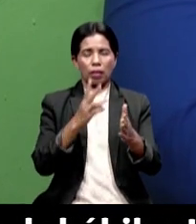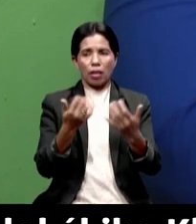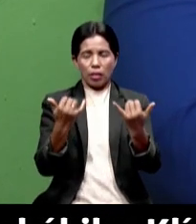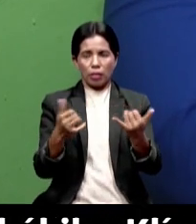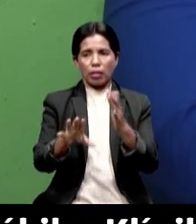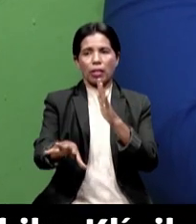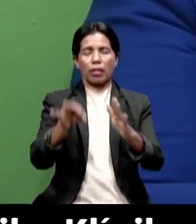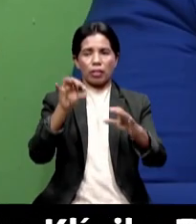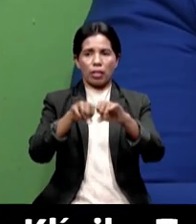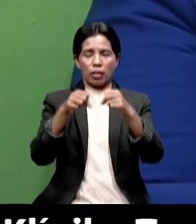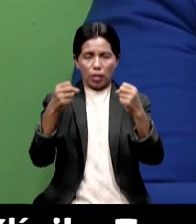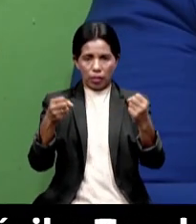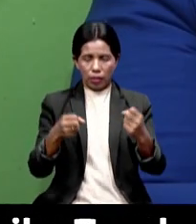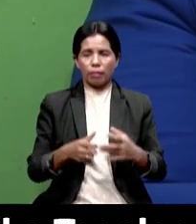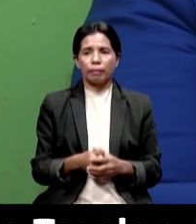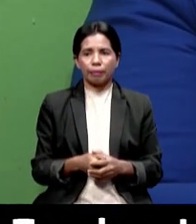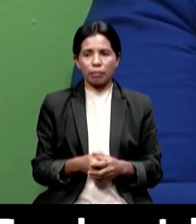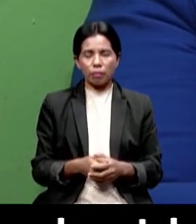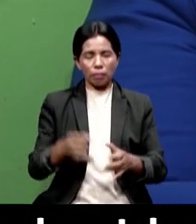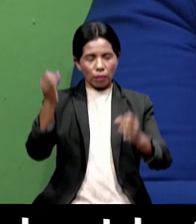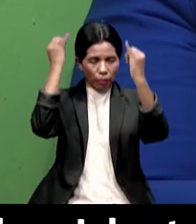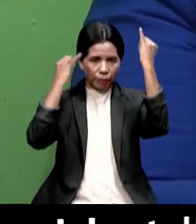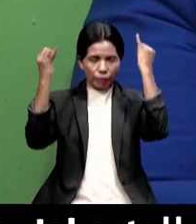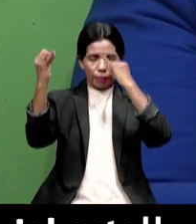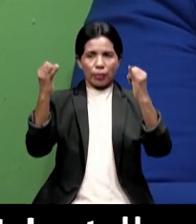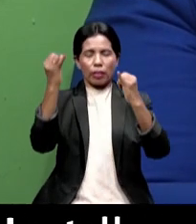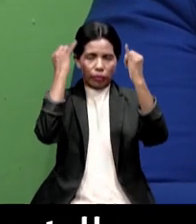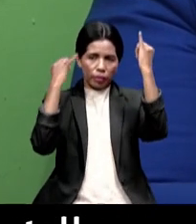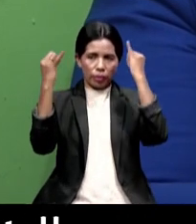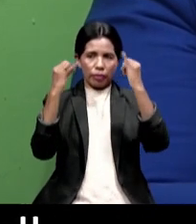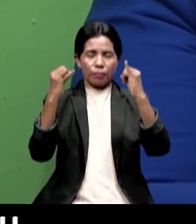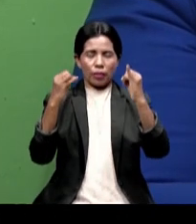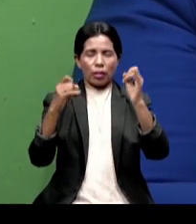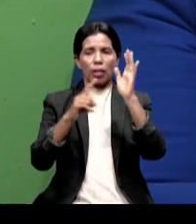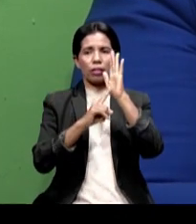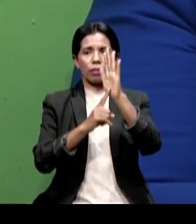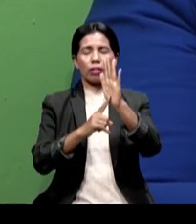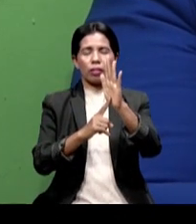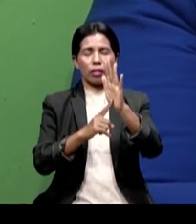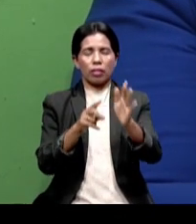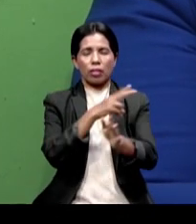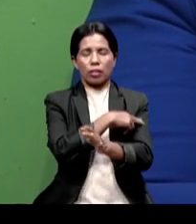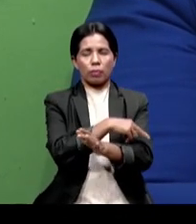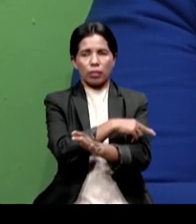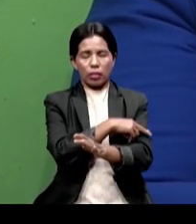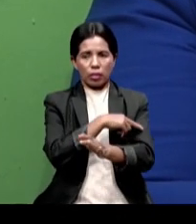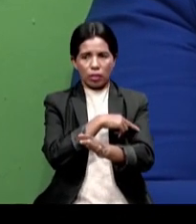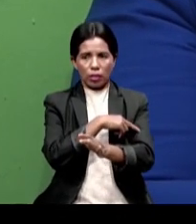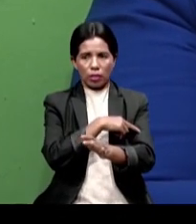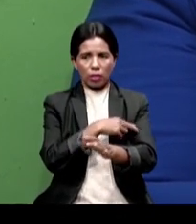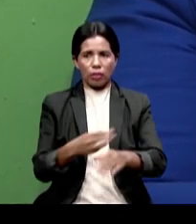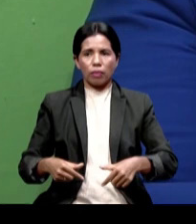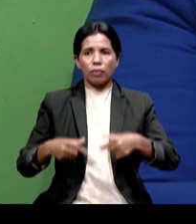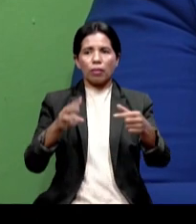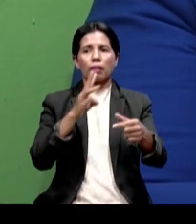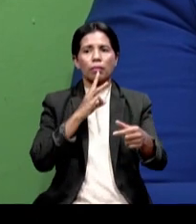mak hetan avaria informasaun ne be maka viral iha media sosial kata fornecemento